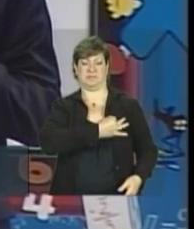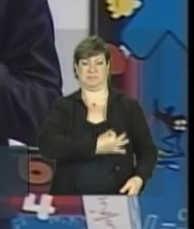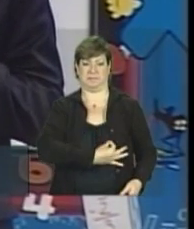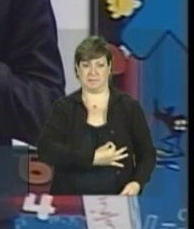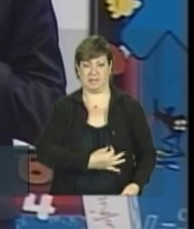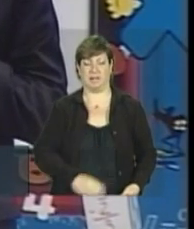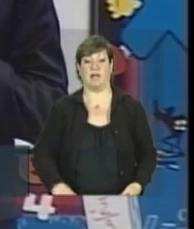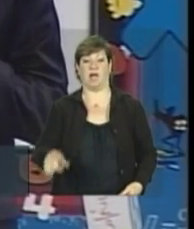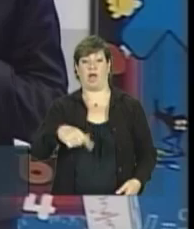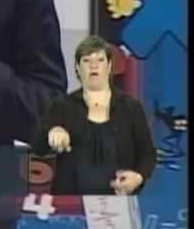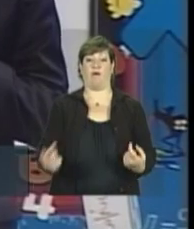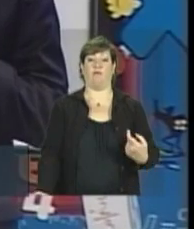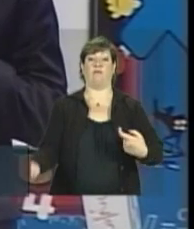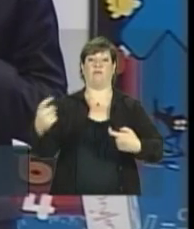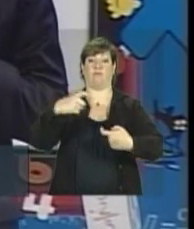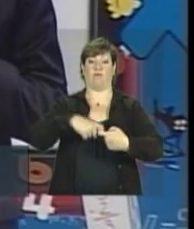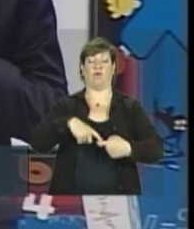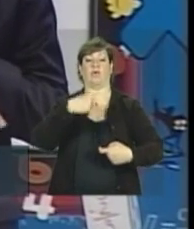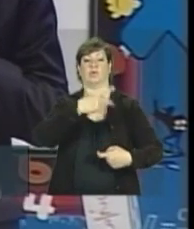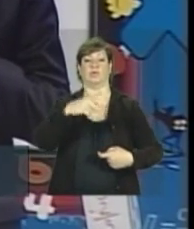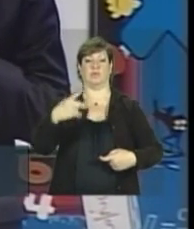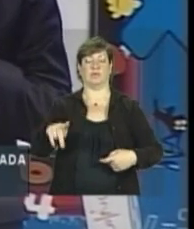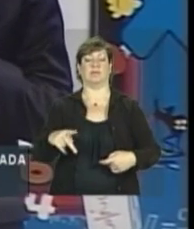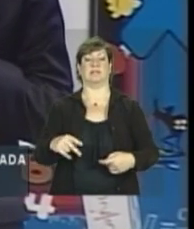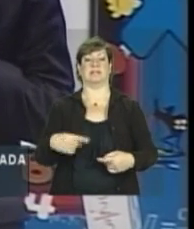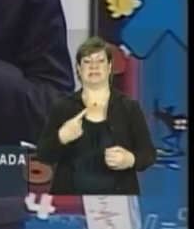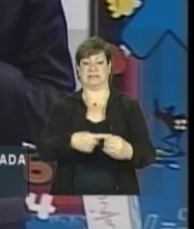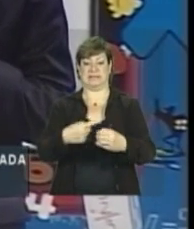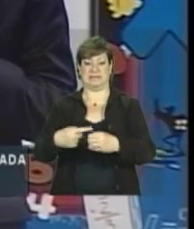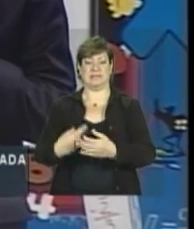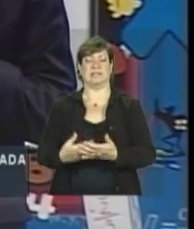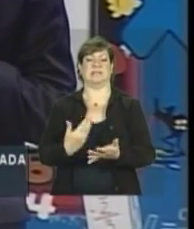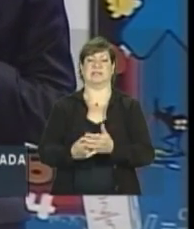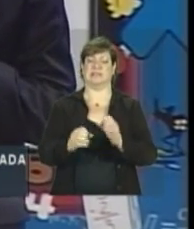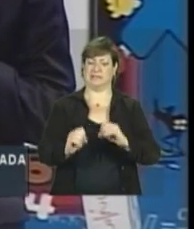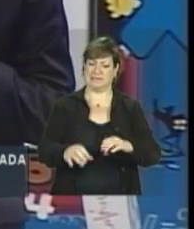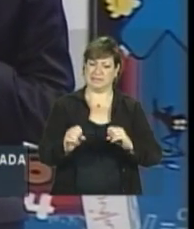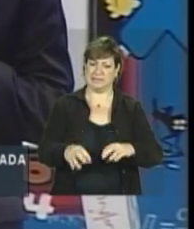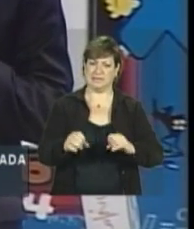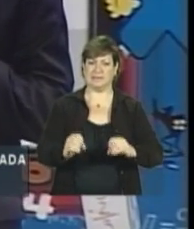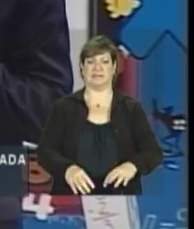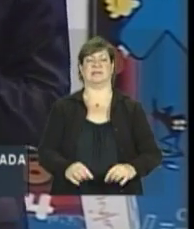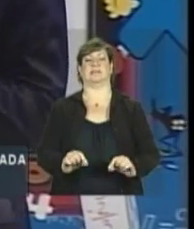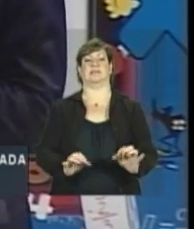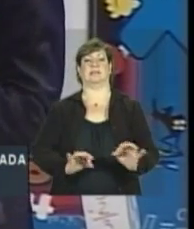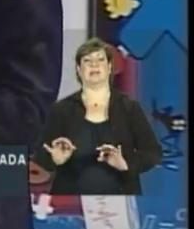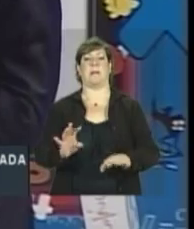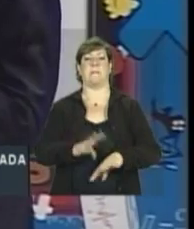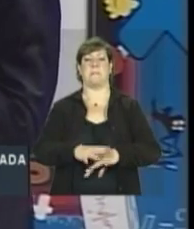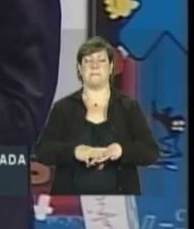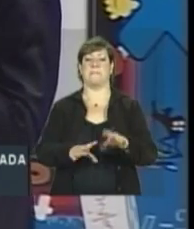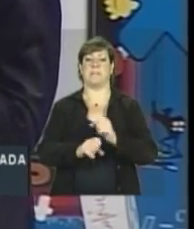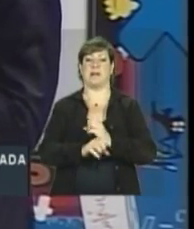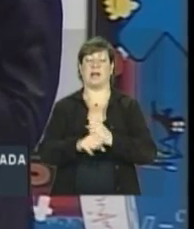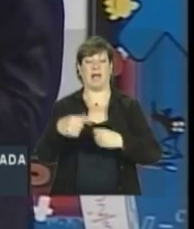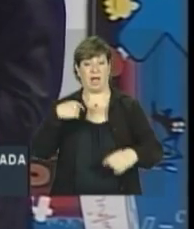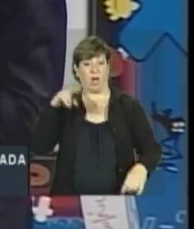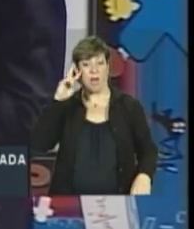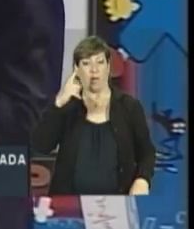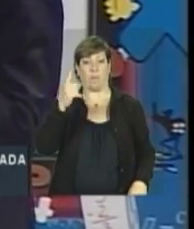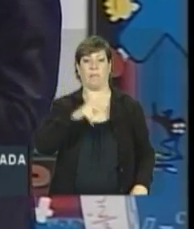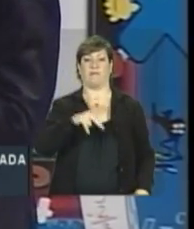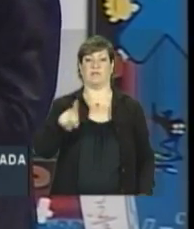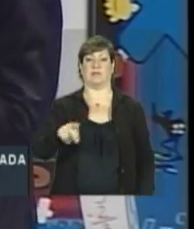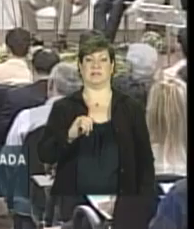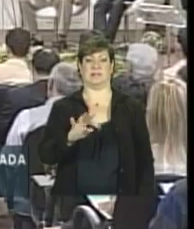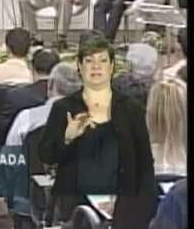suas cidades e foram organizar o ensino de matemática, não esqueceram de onde saíram. Eu me lembro um professor que era do ITA, que agora